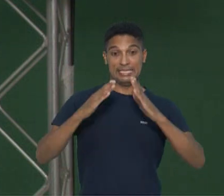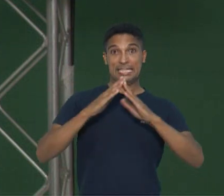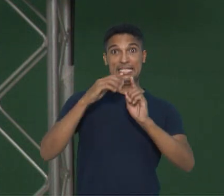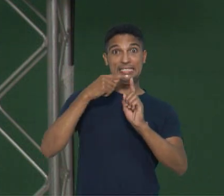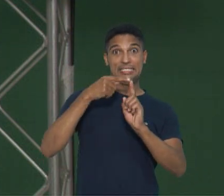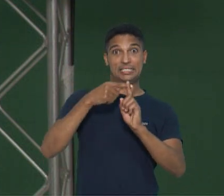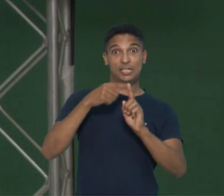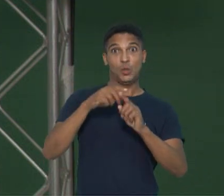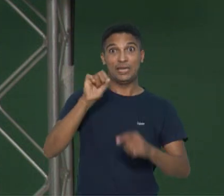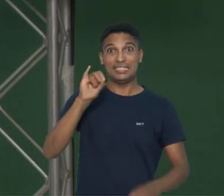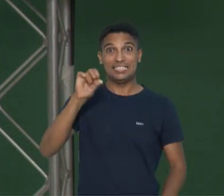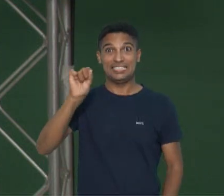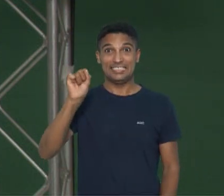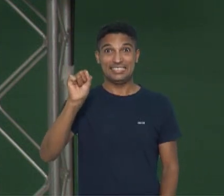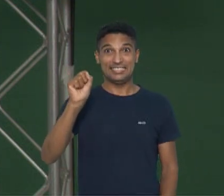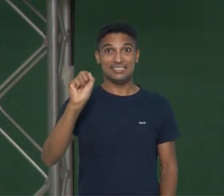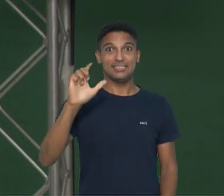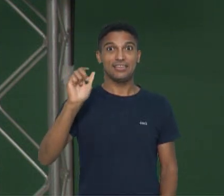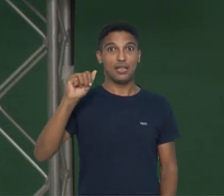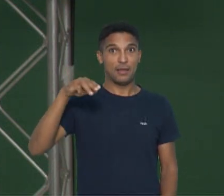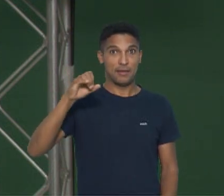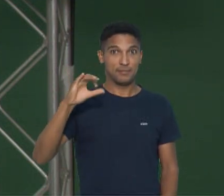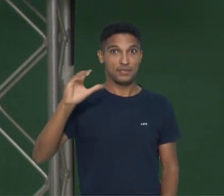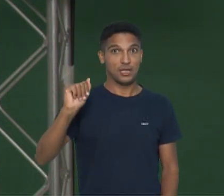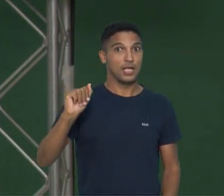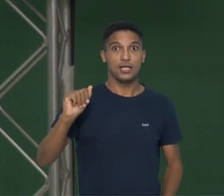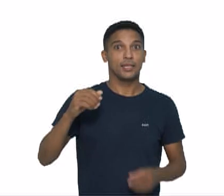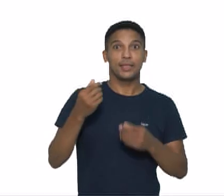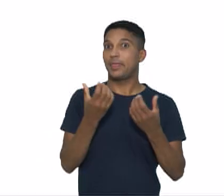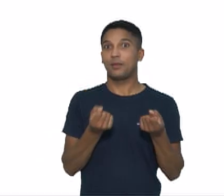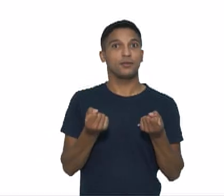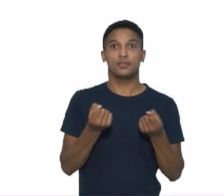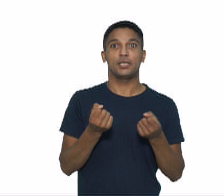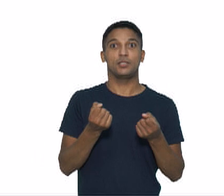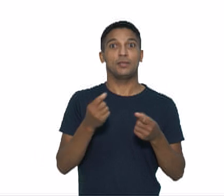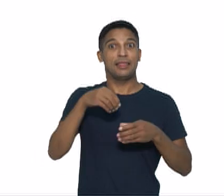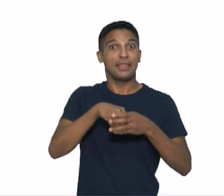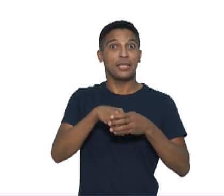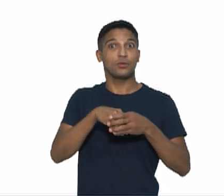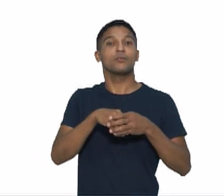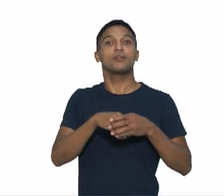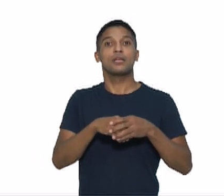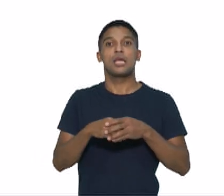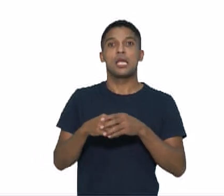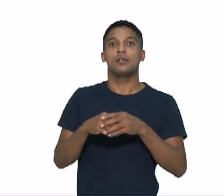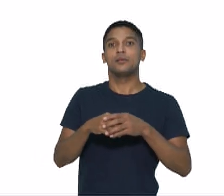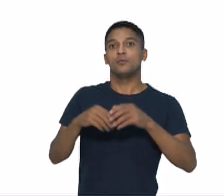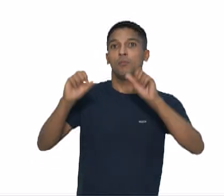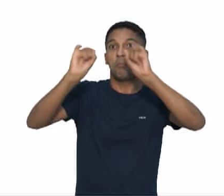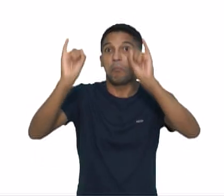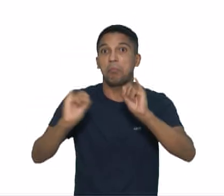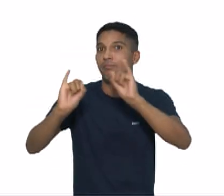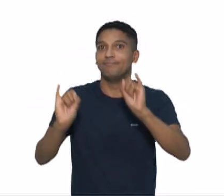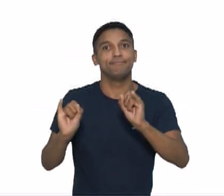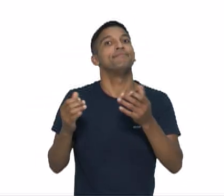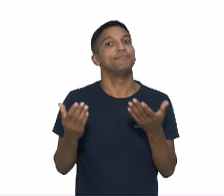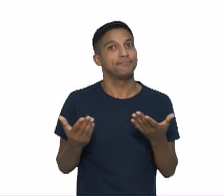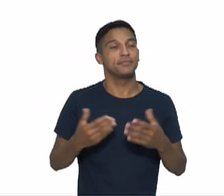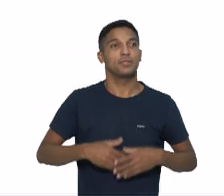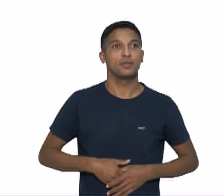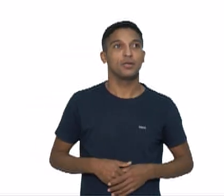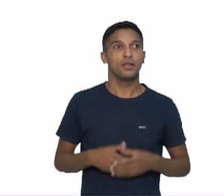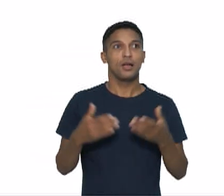ok? Muito bem, e agora explique quando podemos considerar uma forma